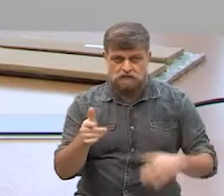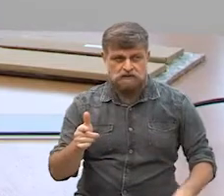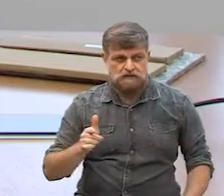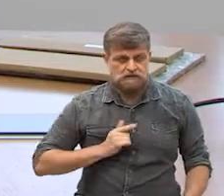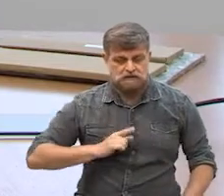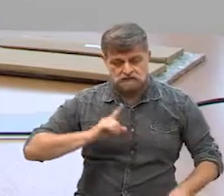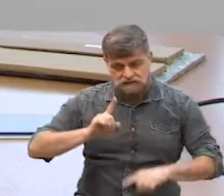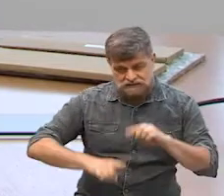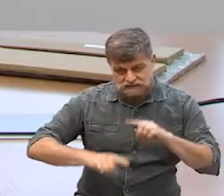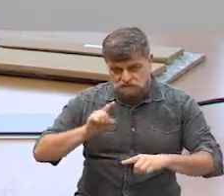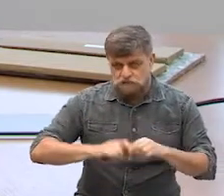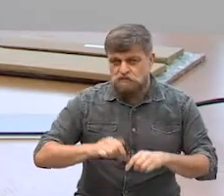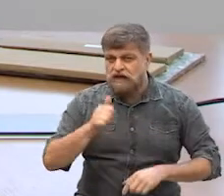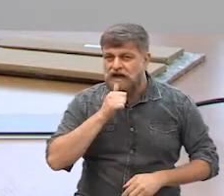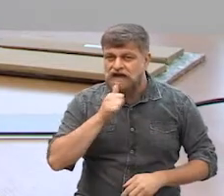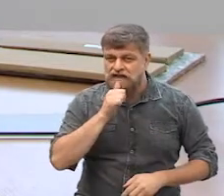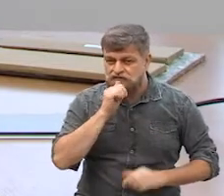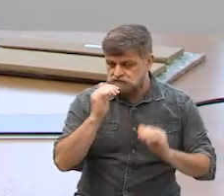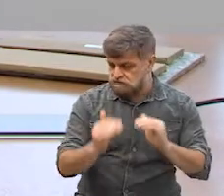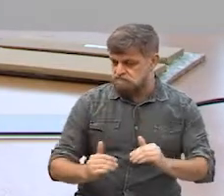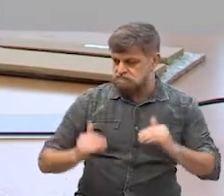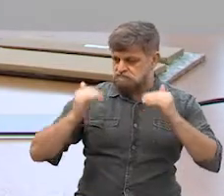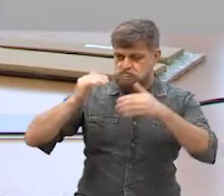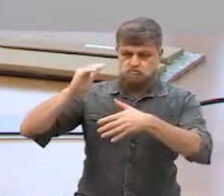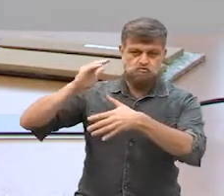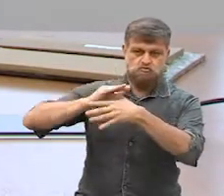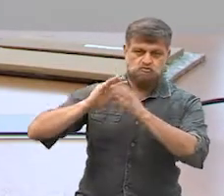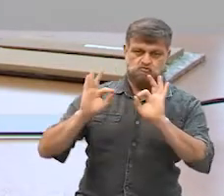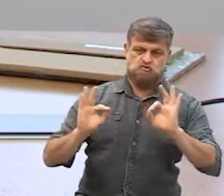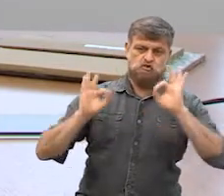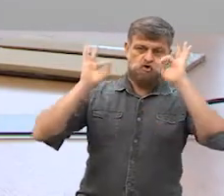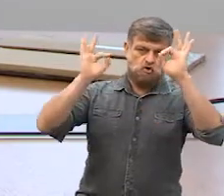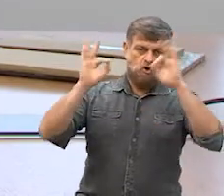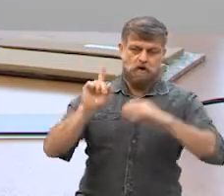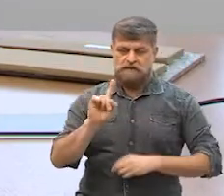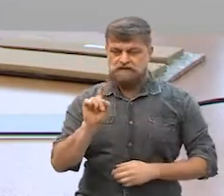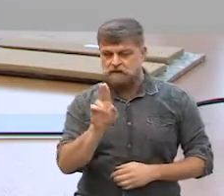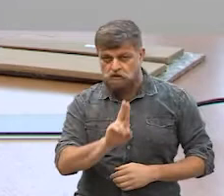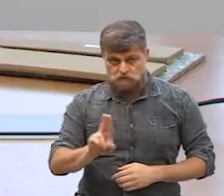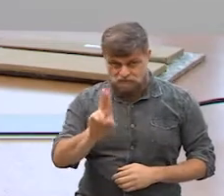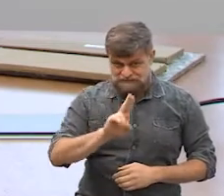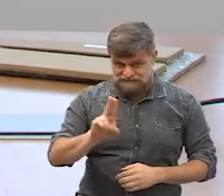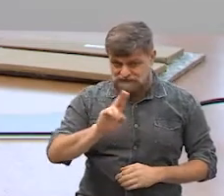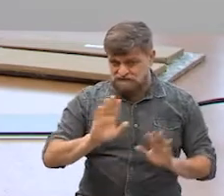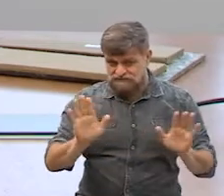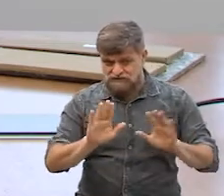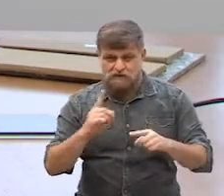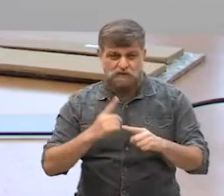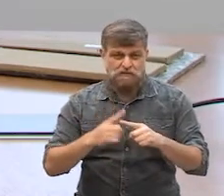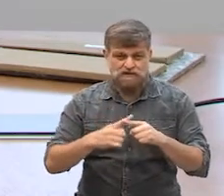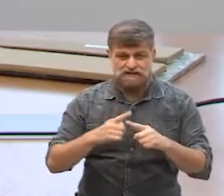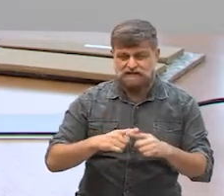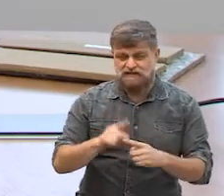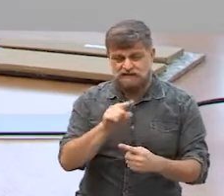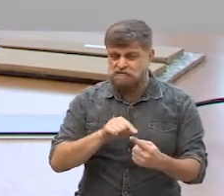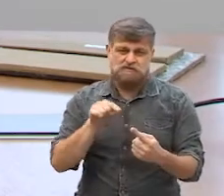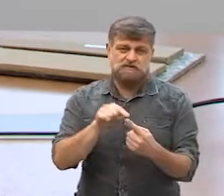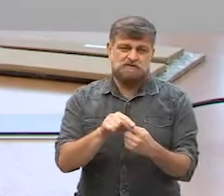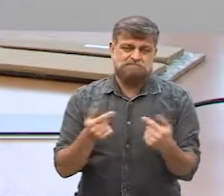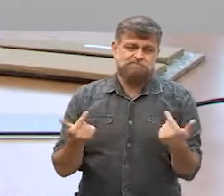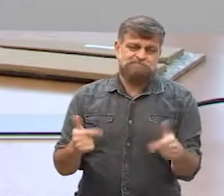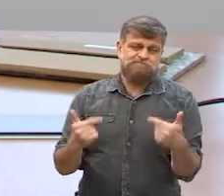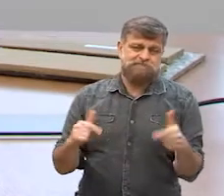esses produtos ainda não sendo de primeira linha, não vamos dizer que é utilizado em larga escala, até porque ela nem tem, né,